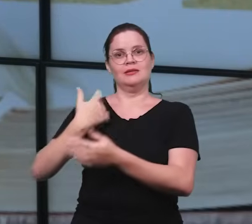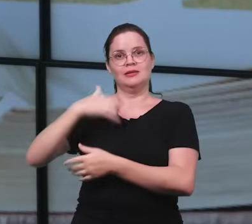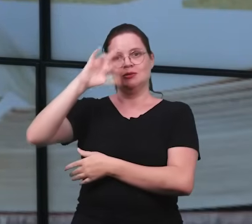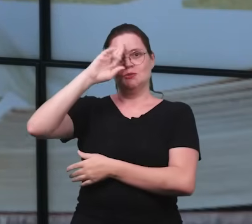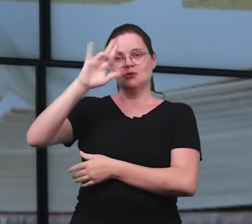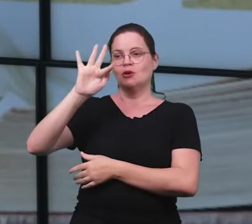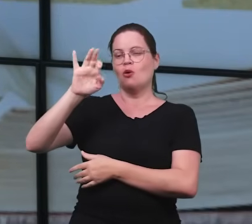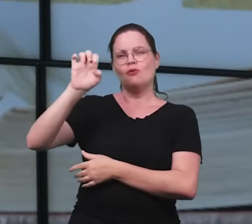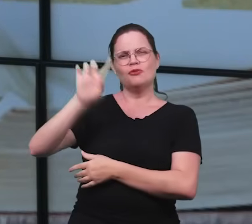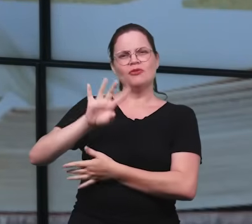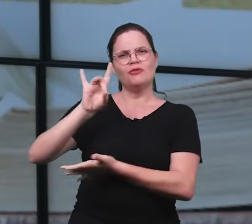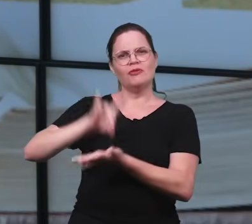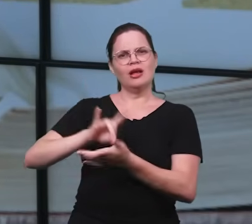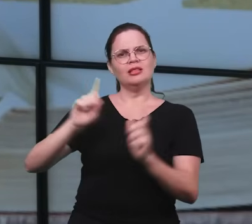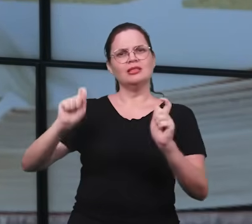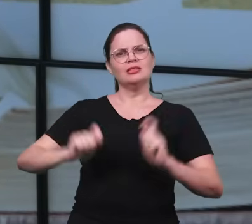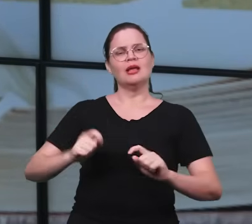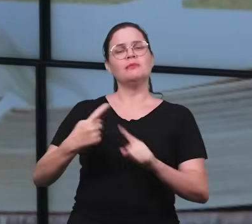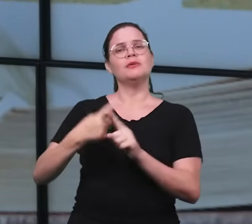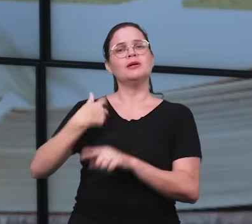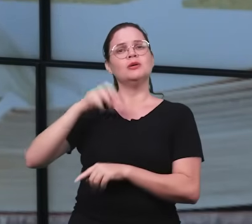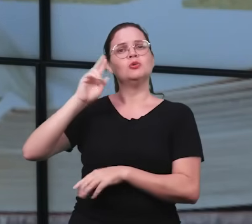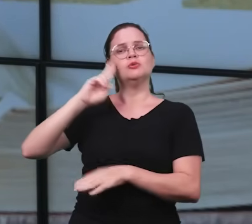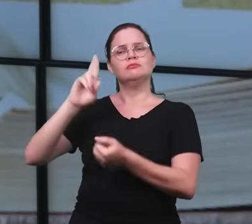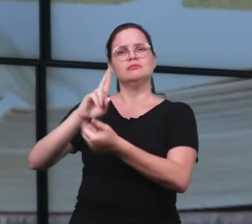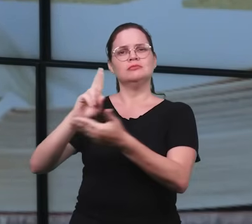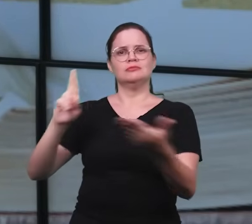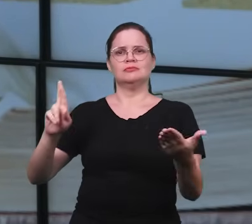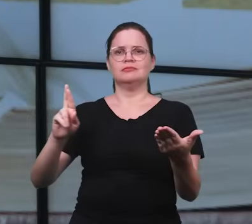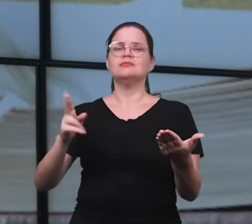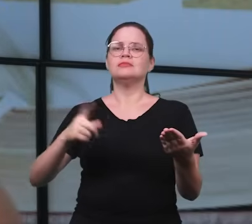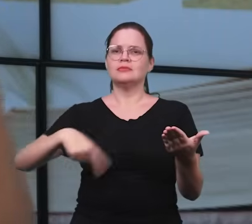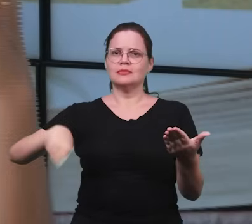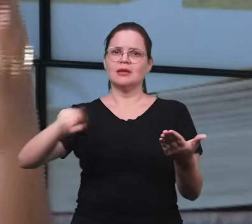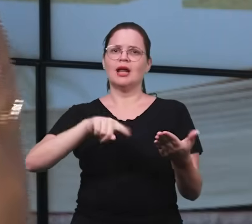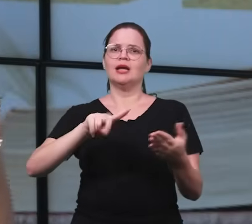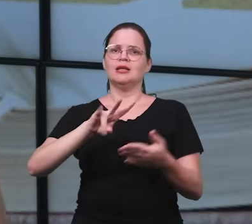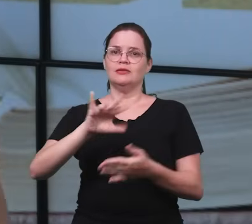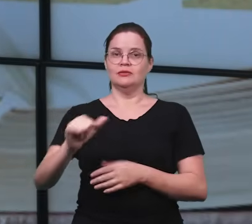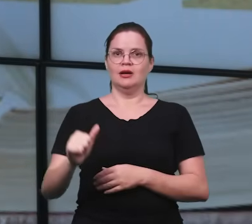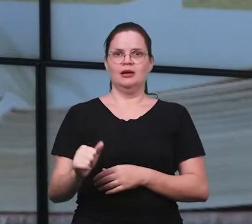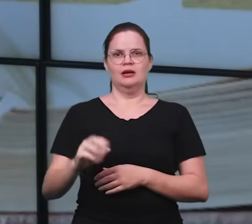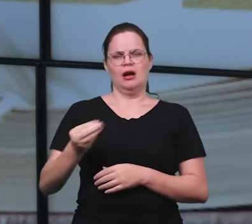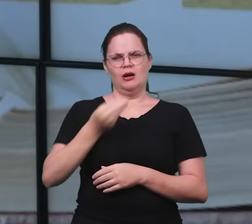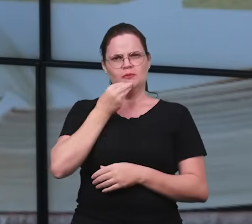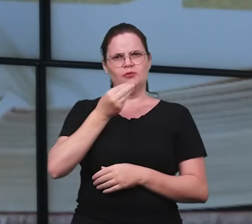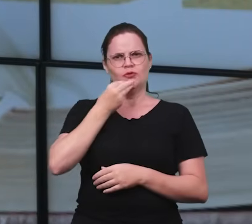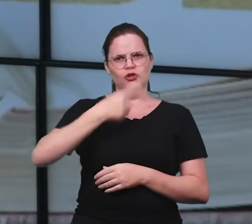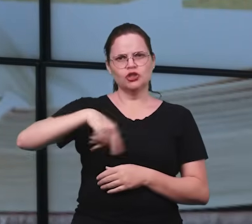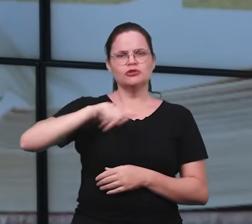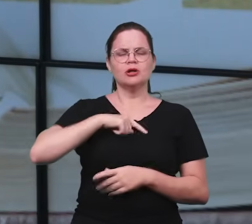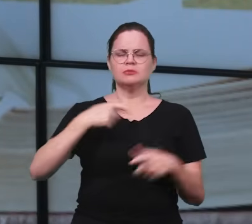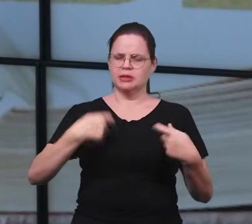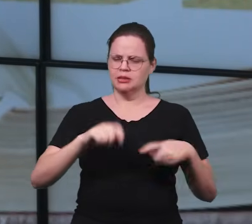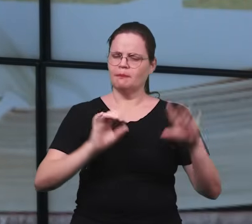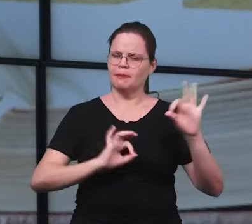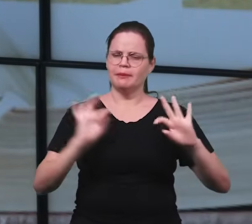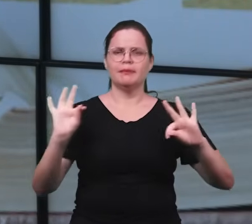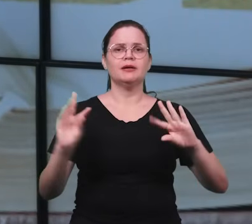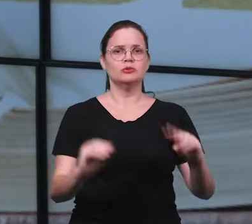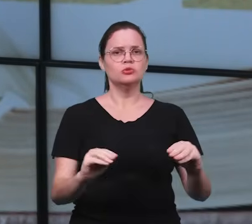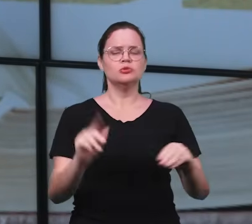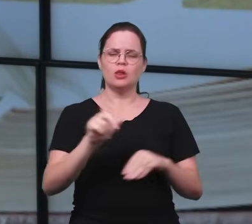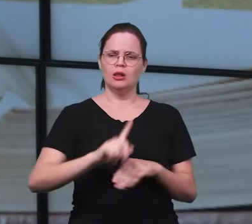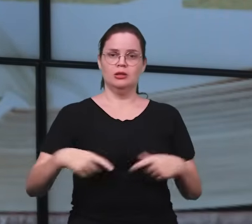fé que o Senhor vai prover o amanhã. É óbvio que nós vamos tomar todas as providências que são